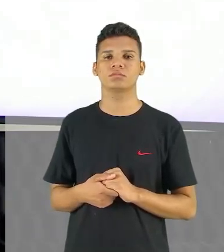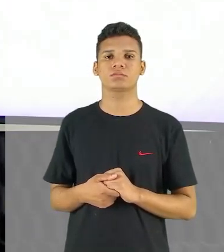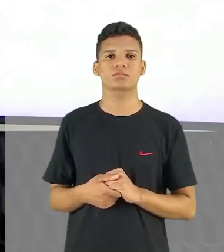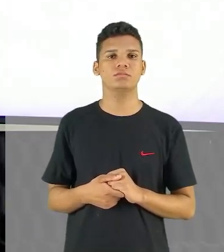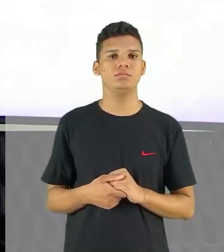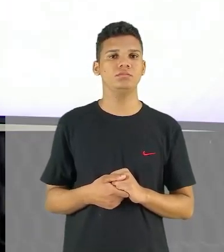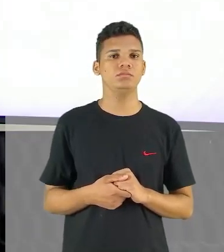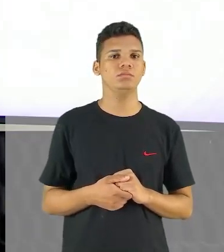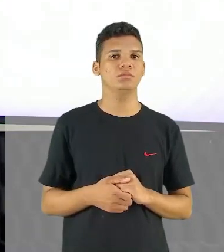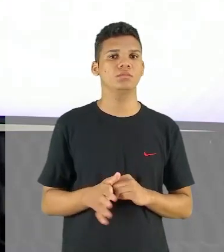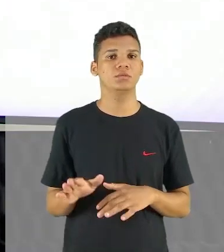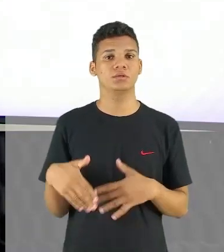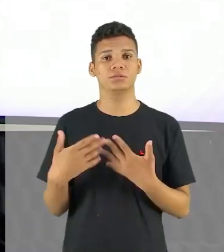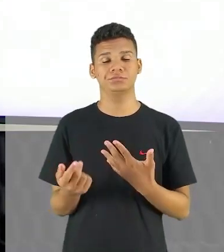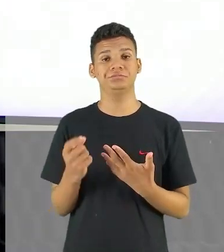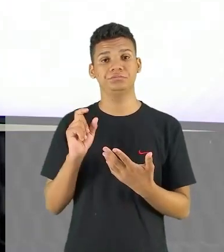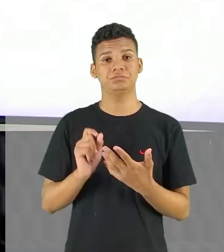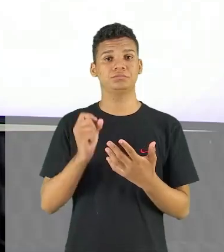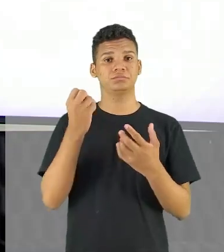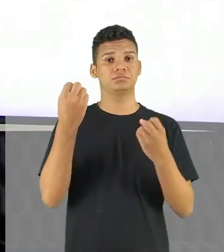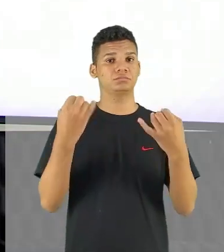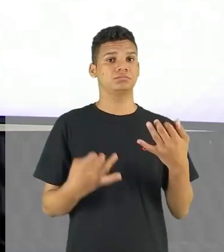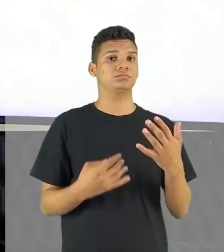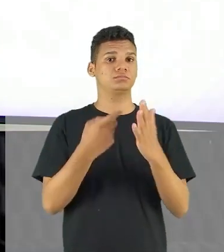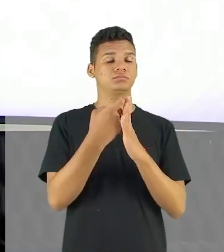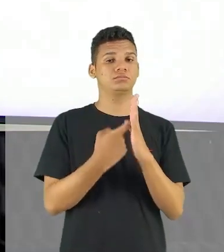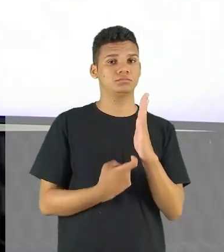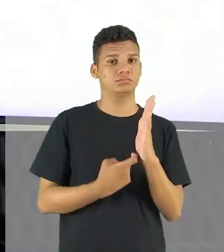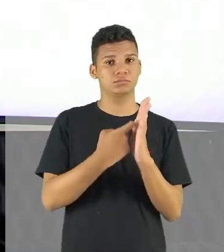só, eu tenho o texto inteiro aqui